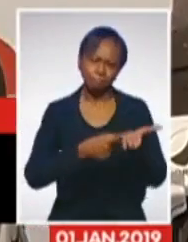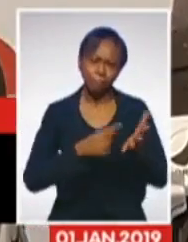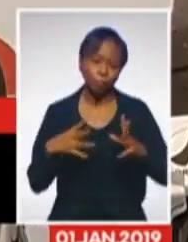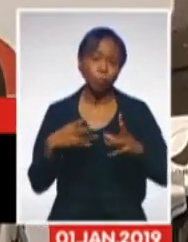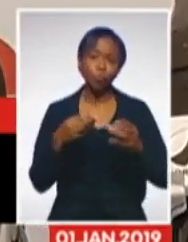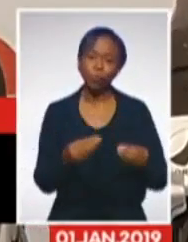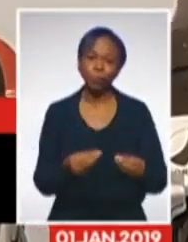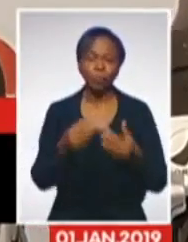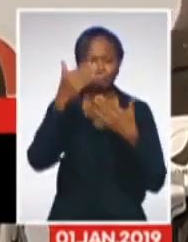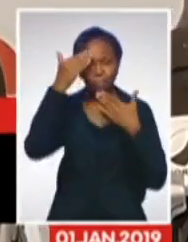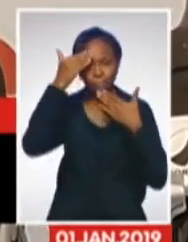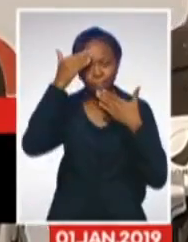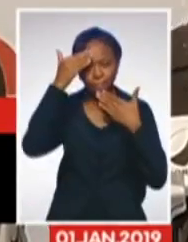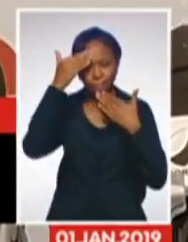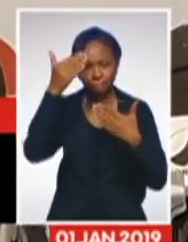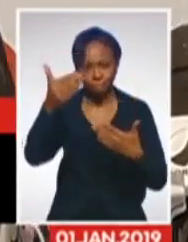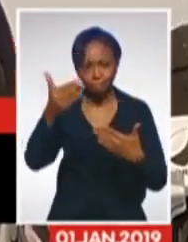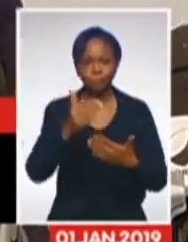obrigado.